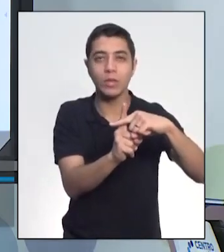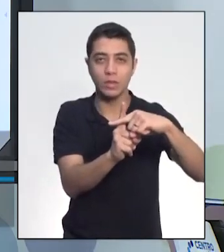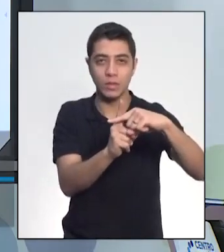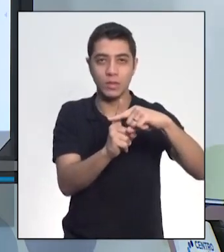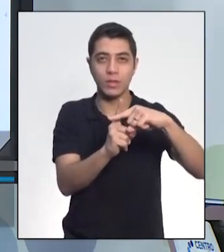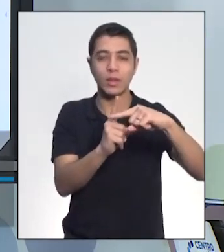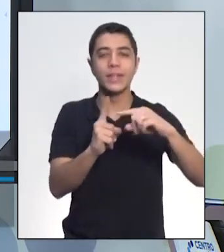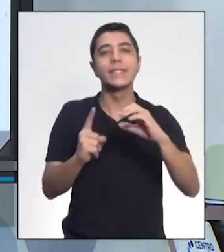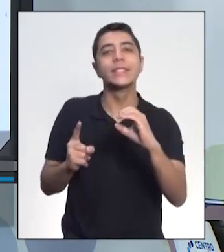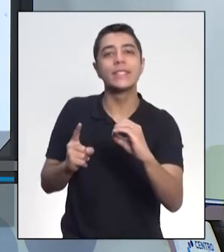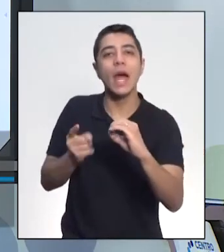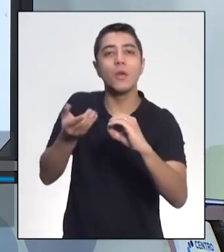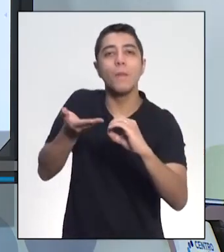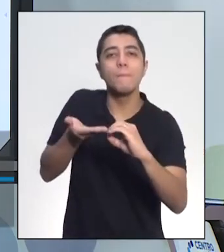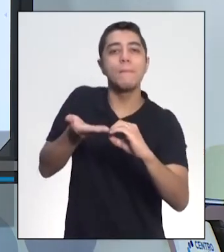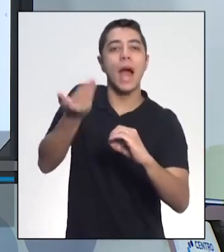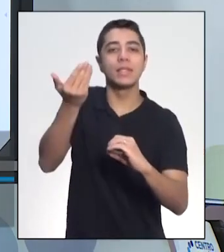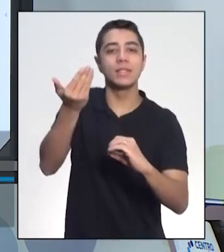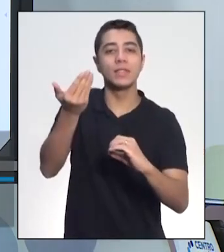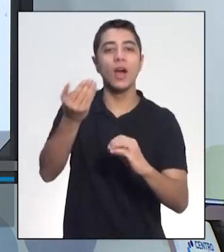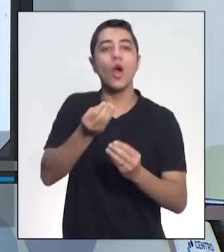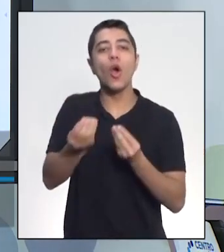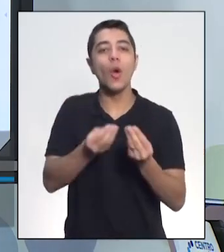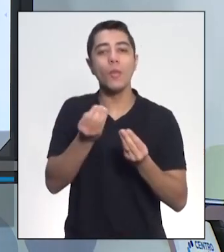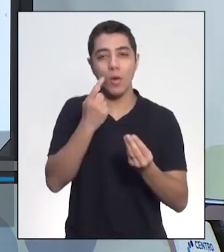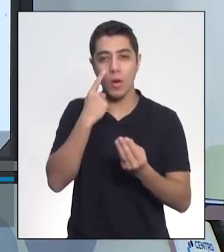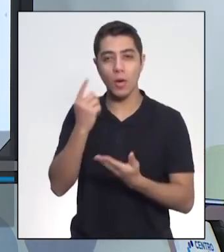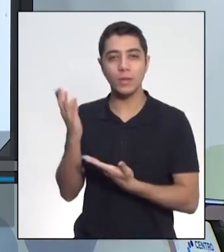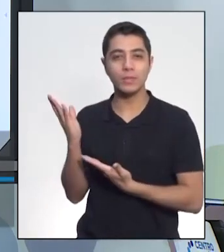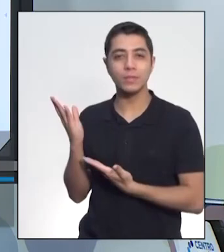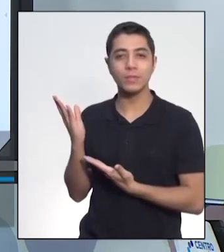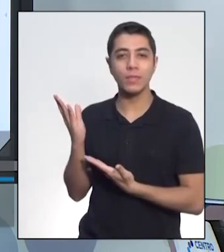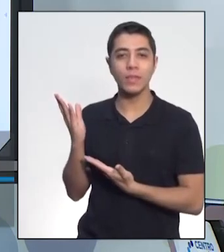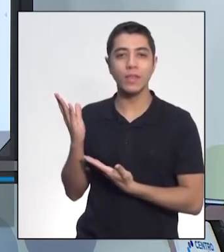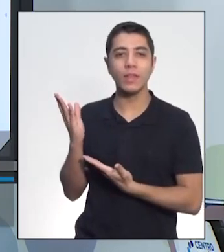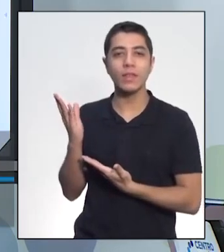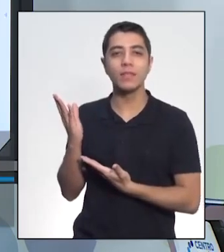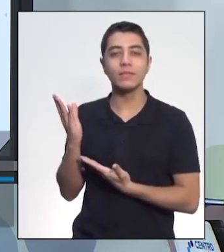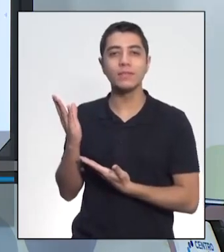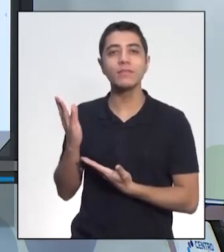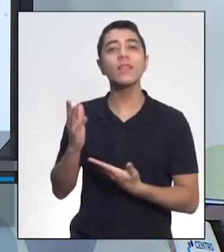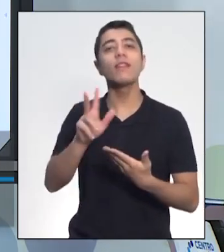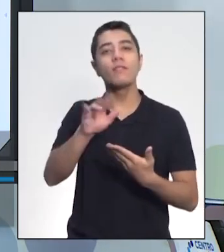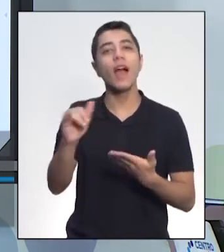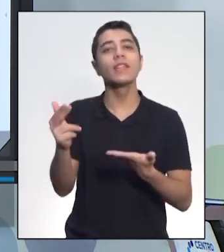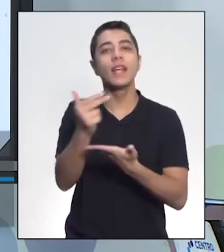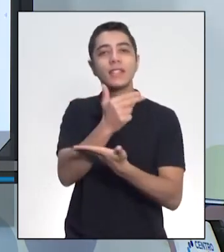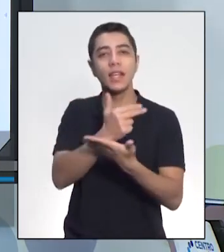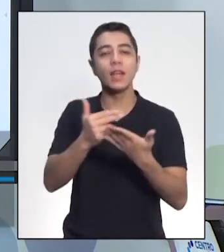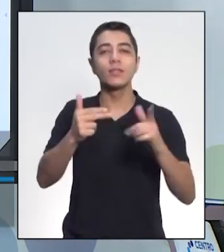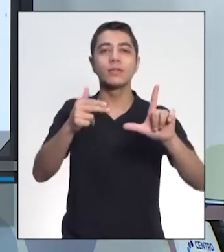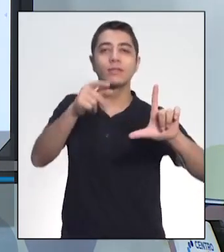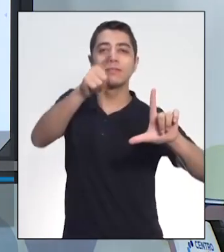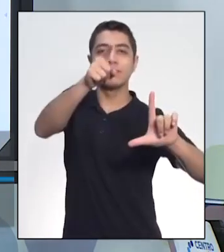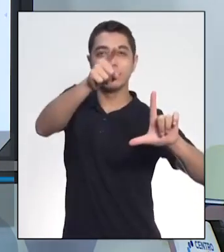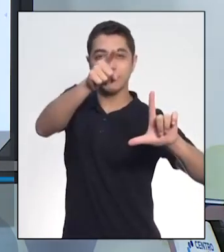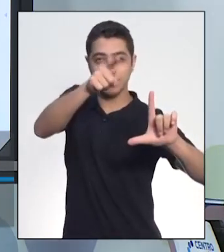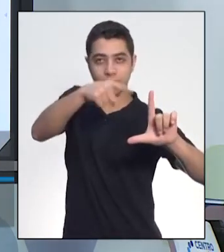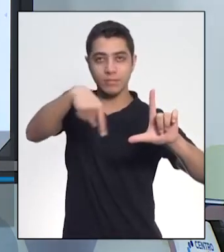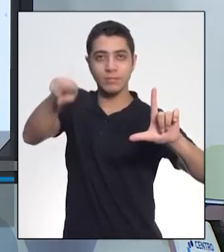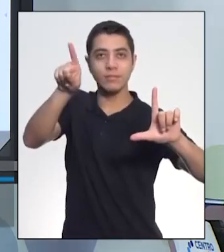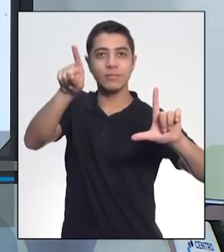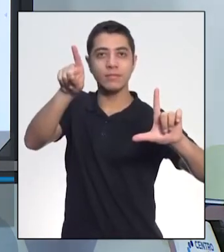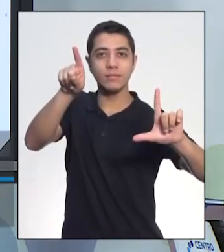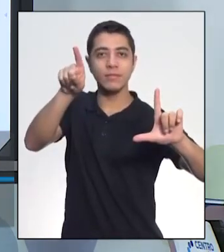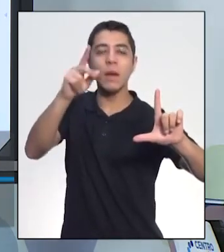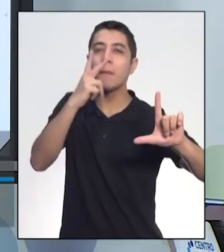mais. Ele vai ter uma parábola com uma concavidade voltada para cima, sorrindo, lembra? E o vértice vai estar aqui embaixo. Agora, se